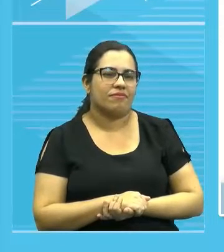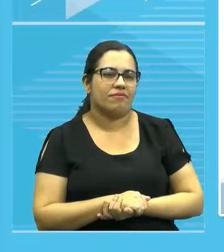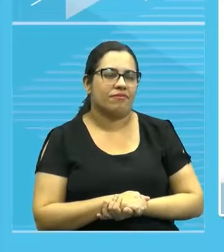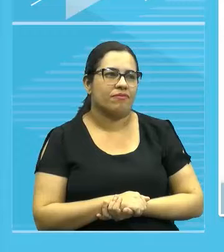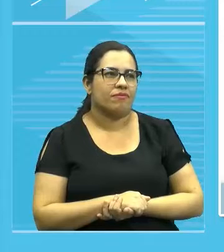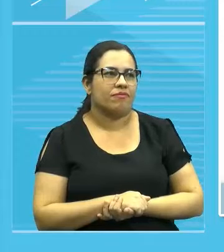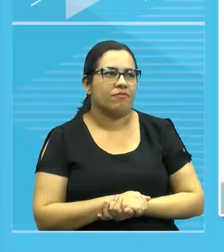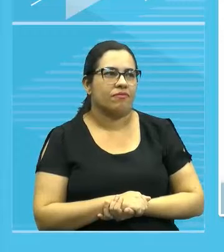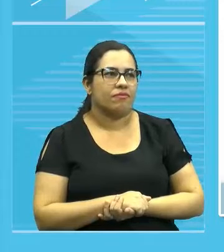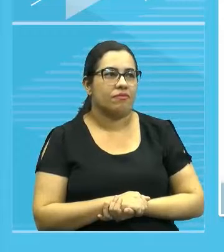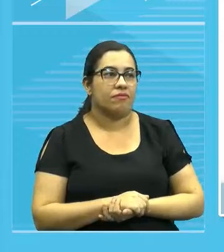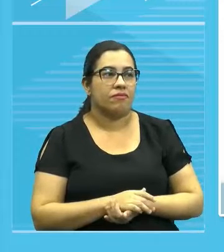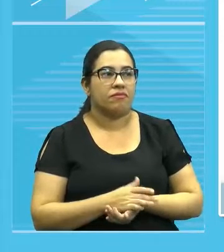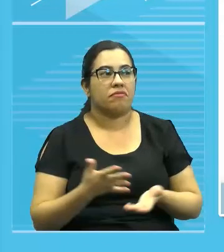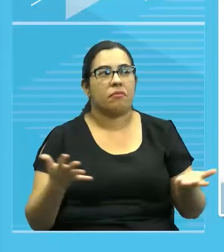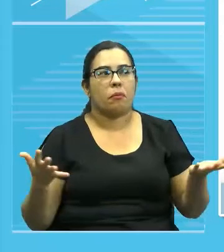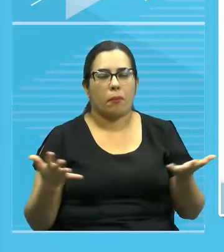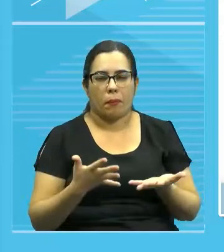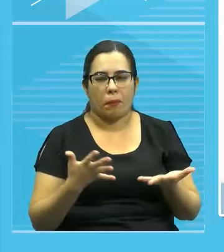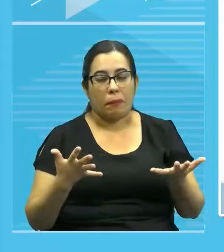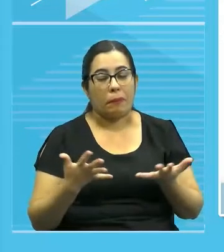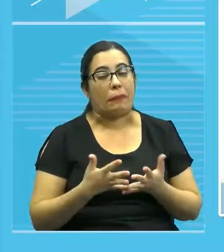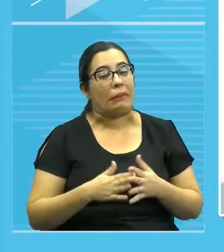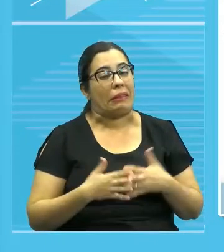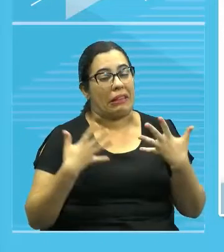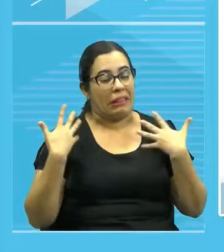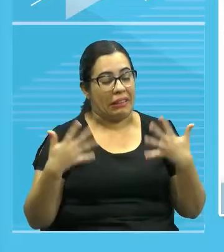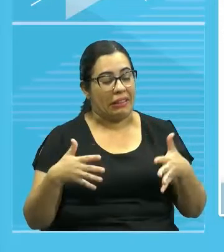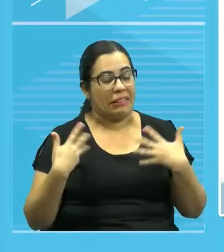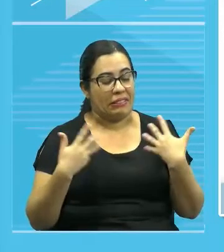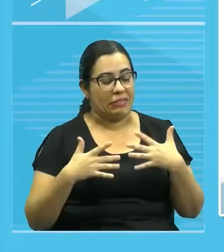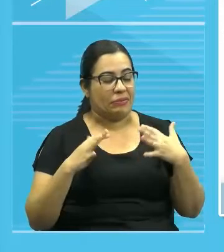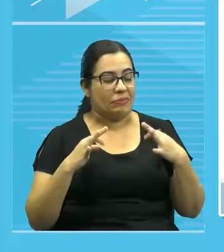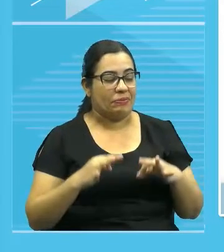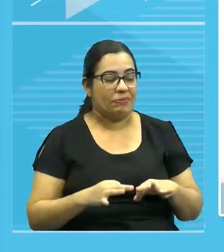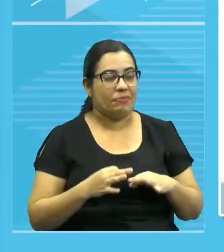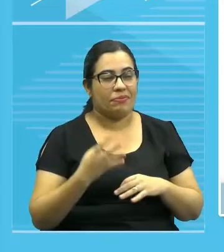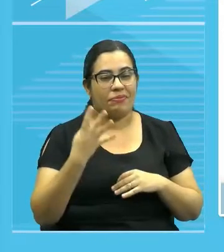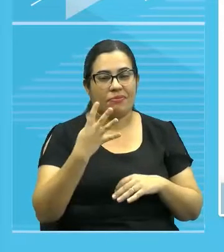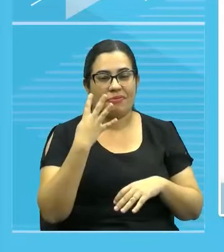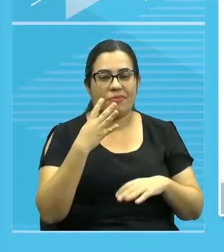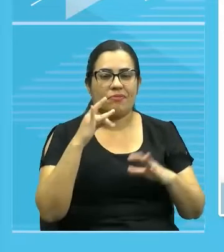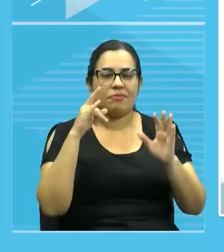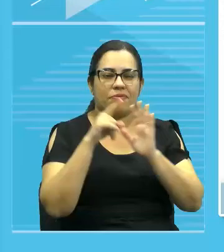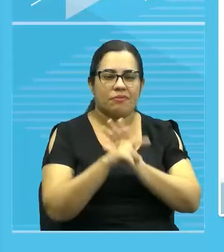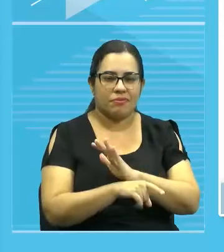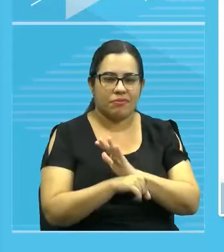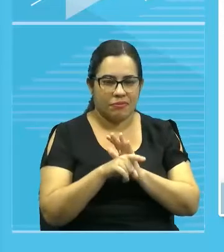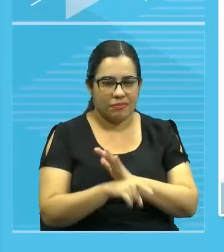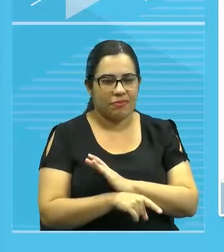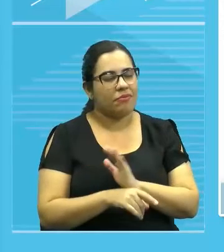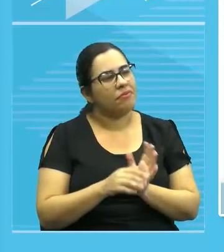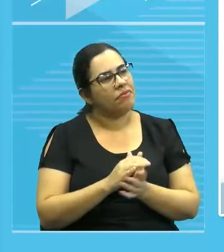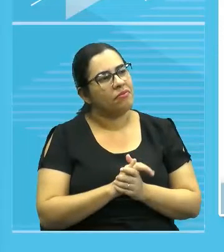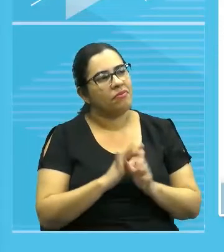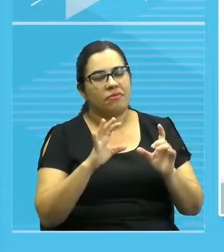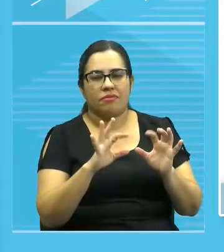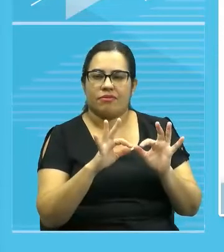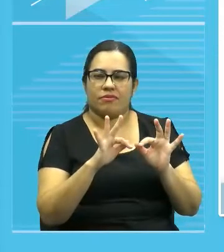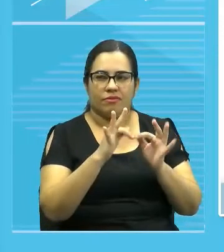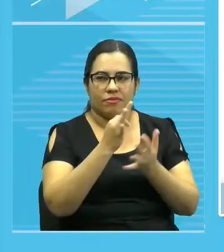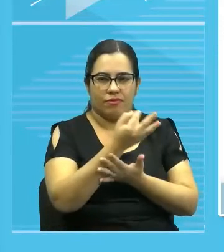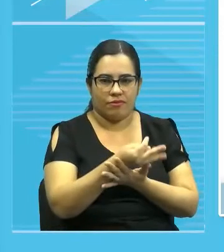Bora que hoje hoje tá microondas quarta questão sobre ele texto esse correto afirmar